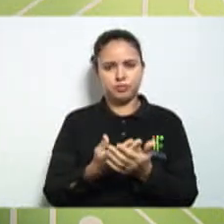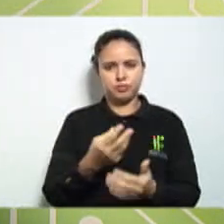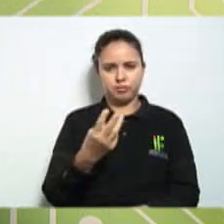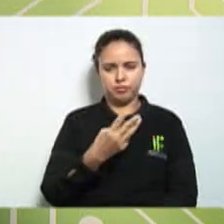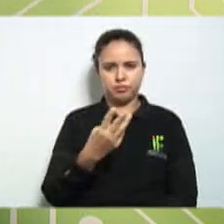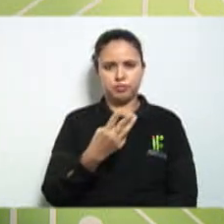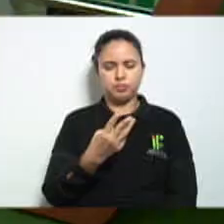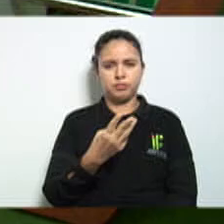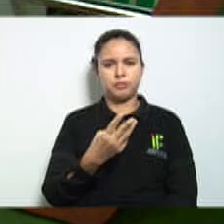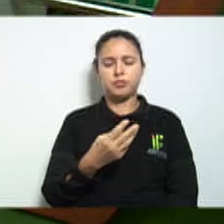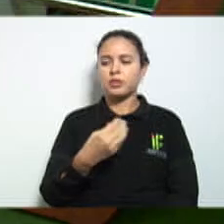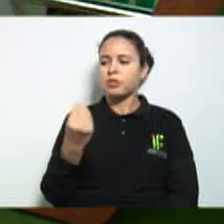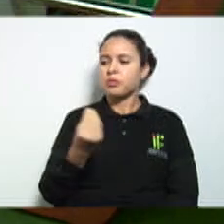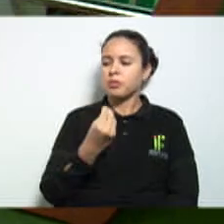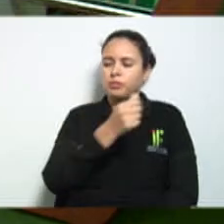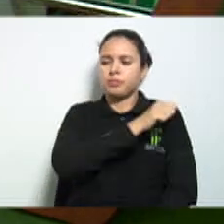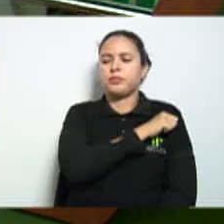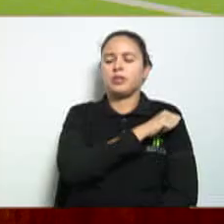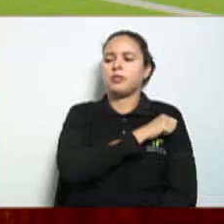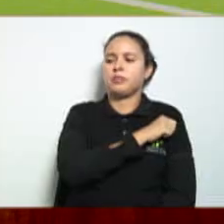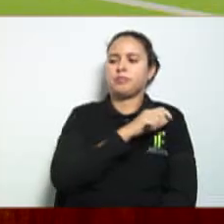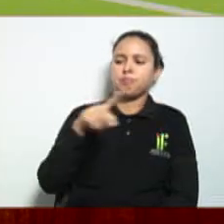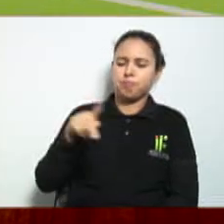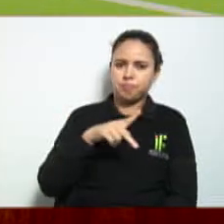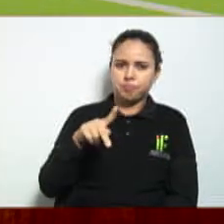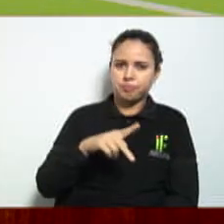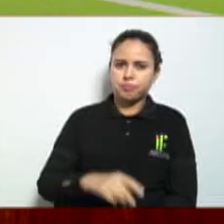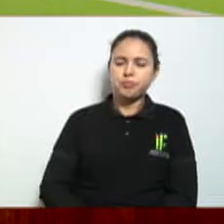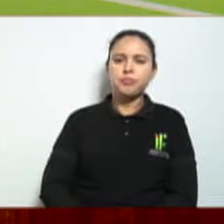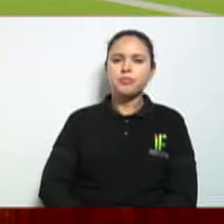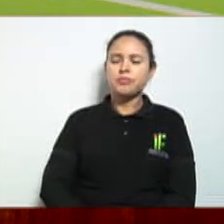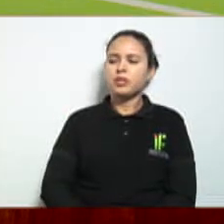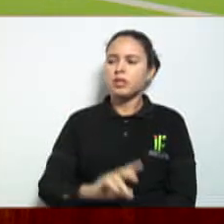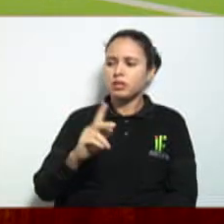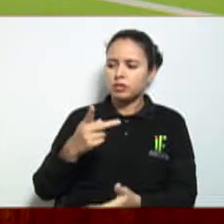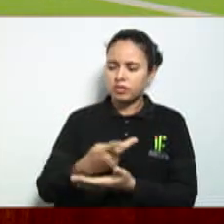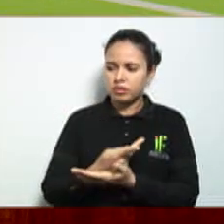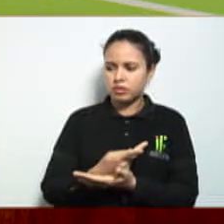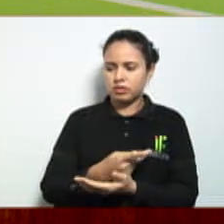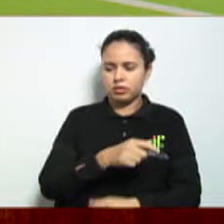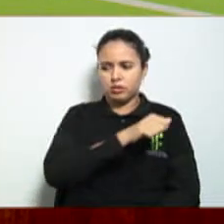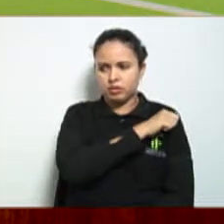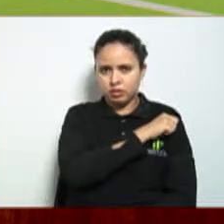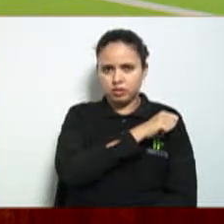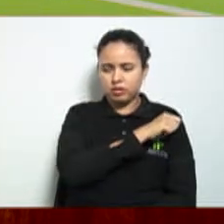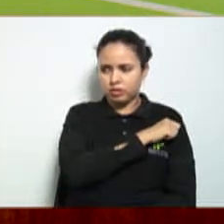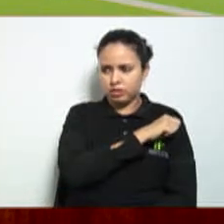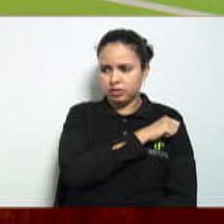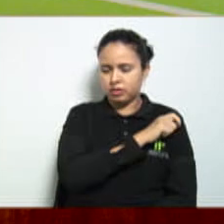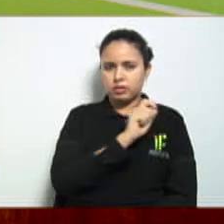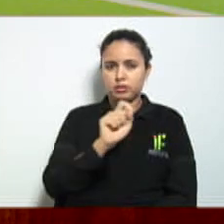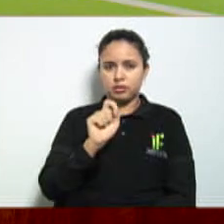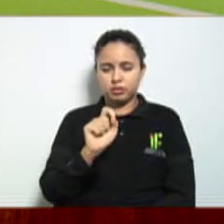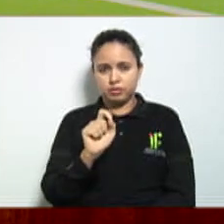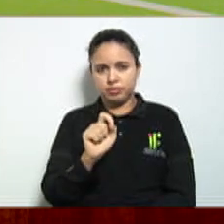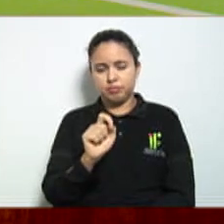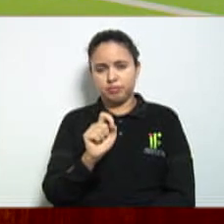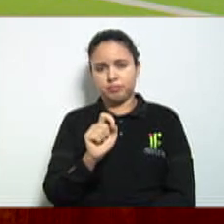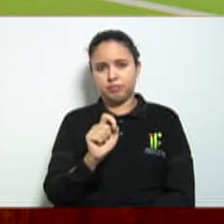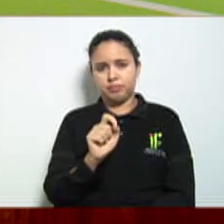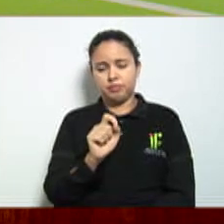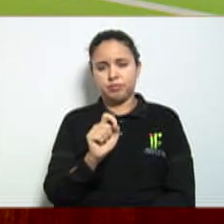a participação aí, professora? Professora, aconteceu um pequeno problema. Os alunos estão participando da OBMEP. Então, o